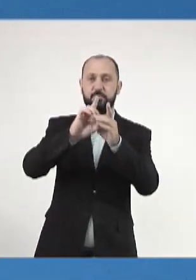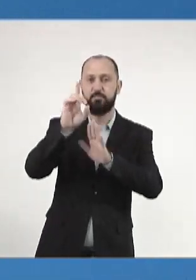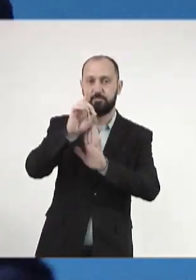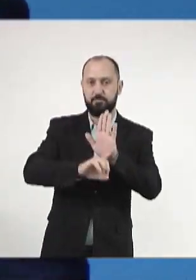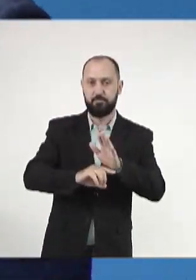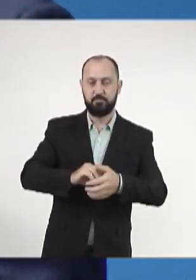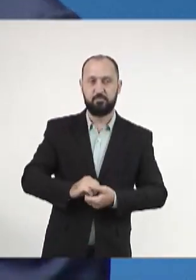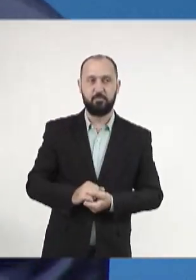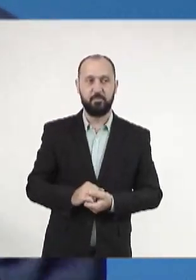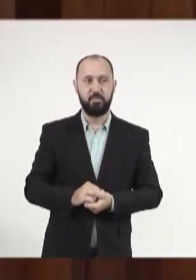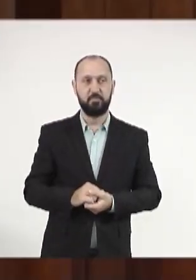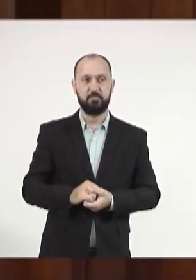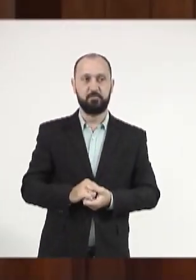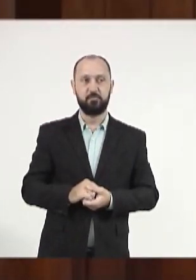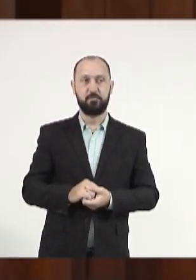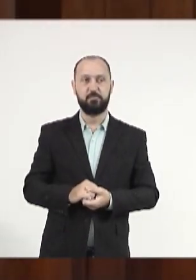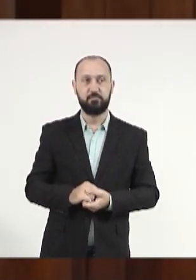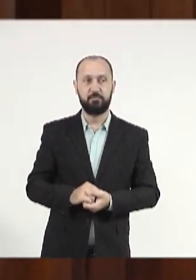de direito.